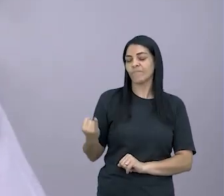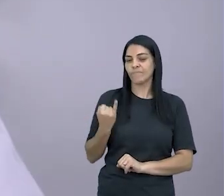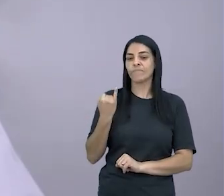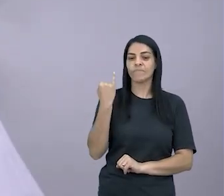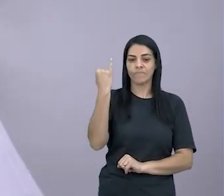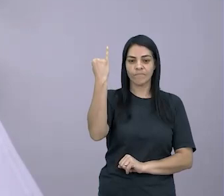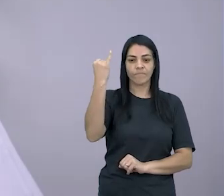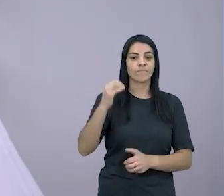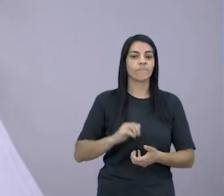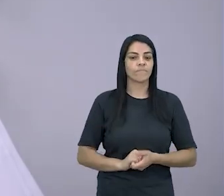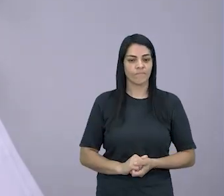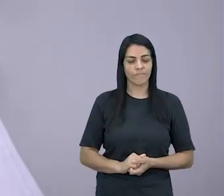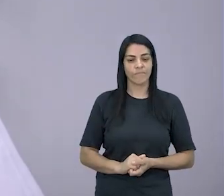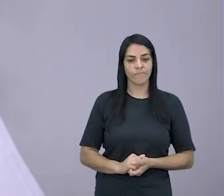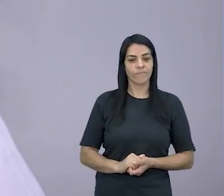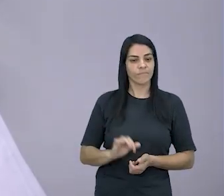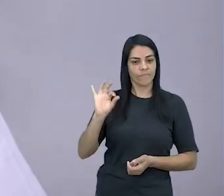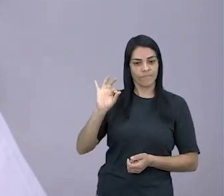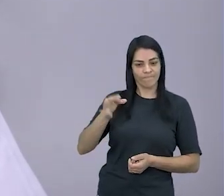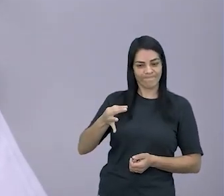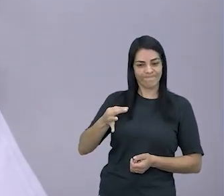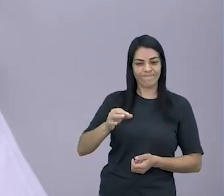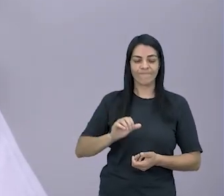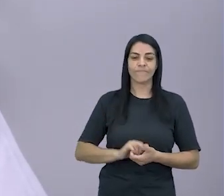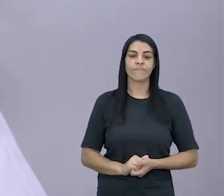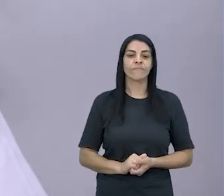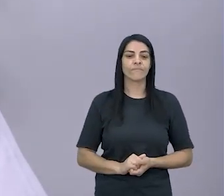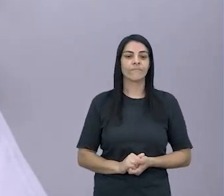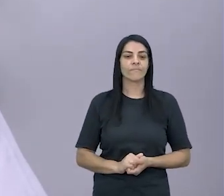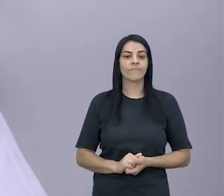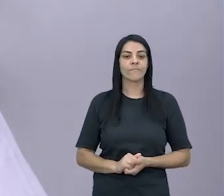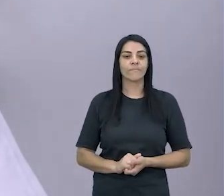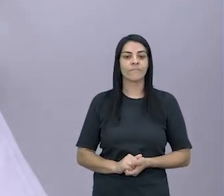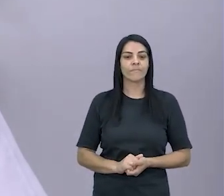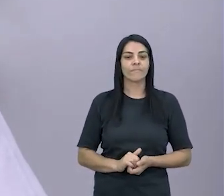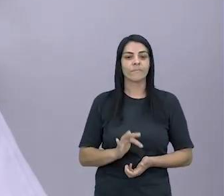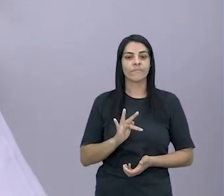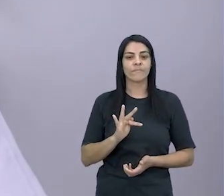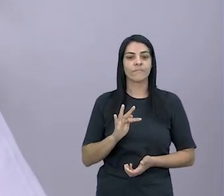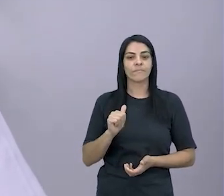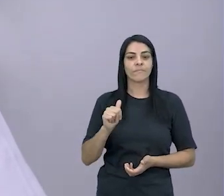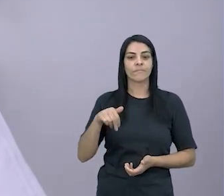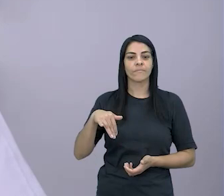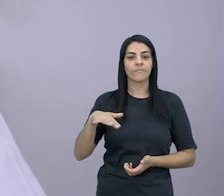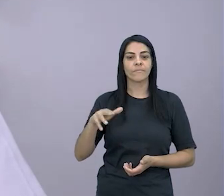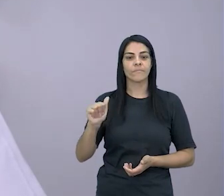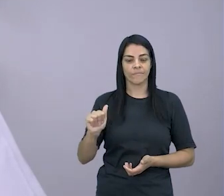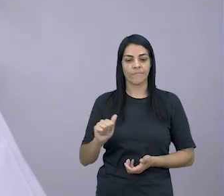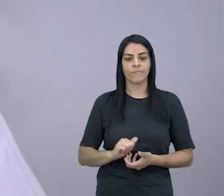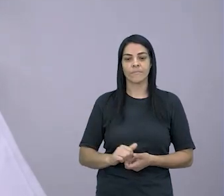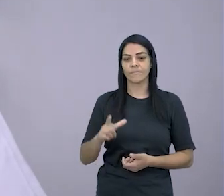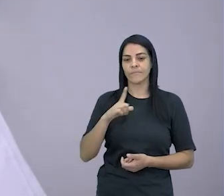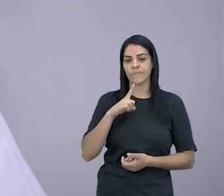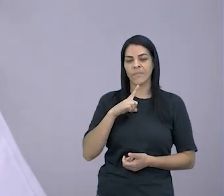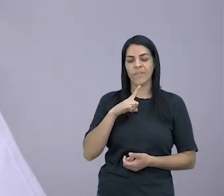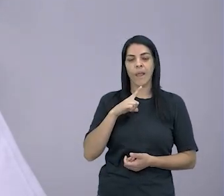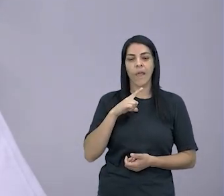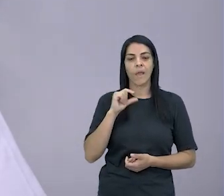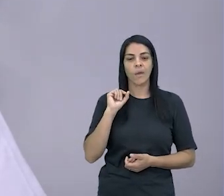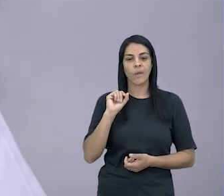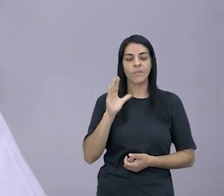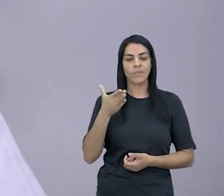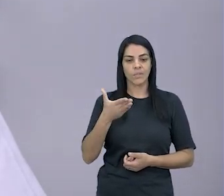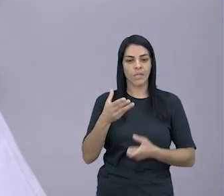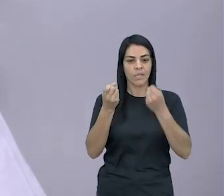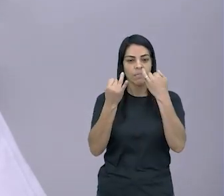essencial. Muito bem. Vamos lá, Taninha? Tem um aí que comentou que